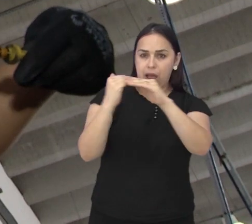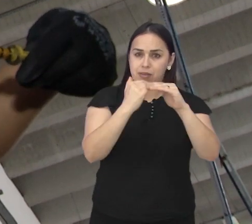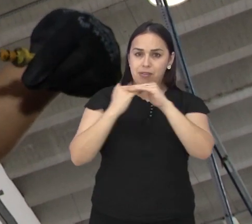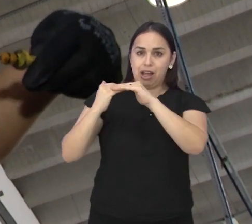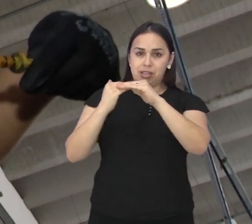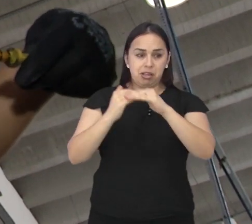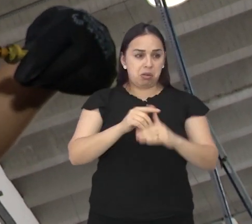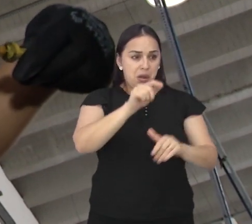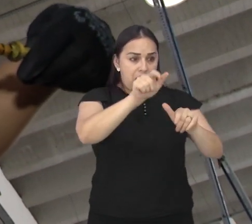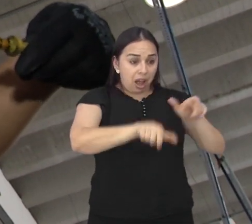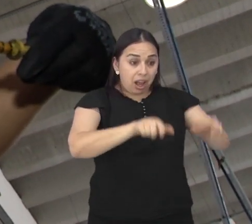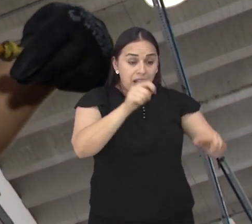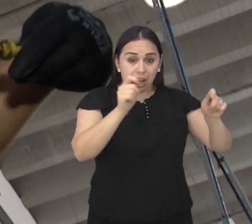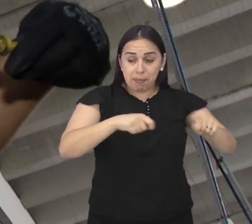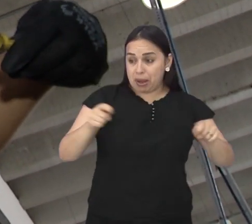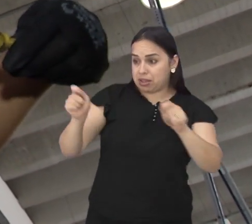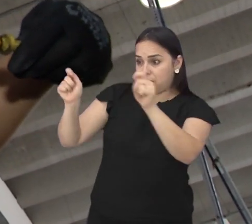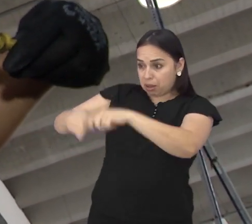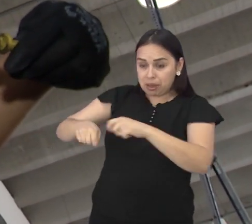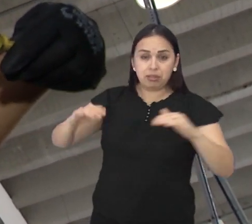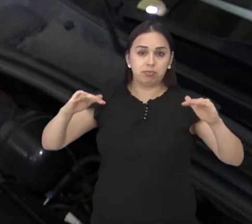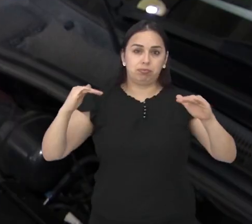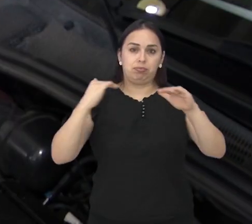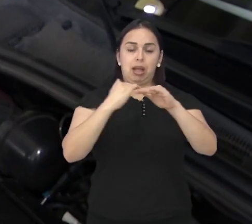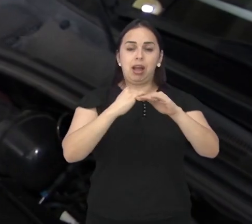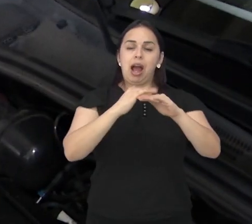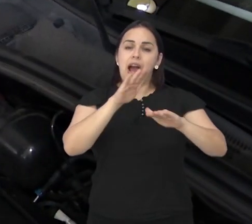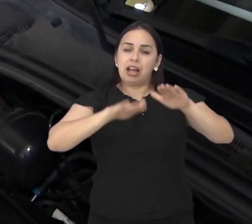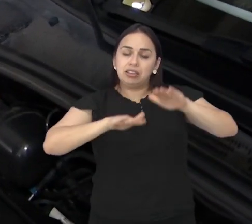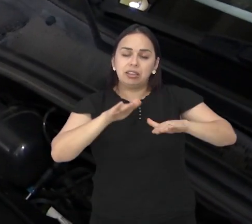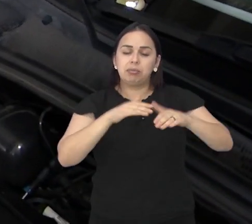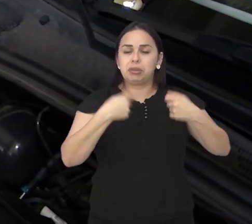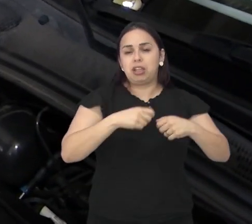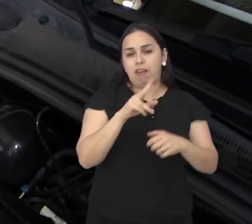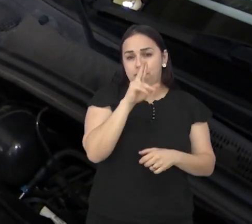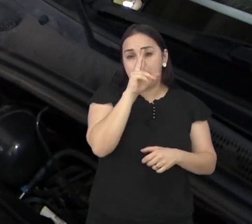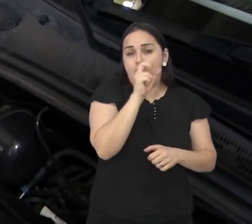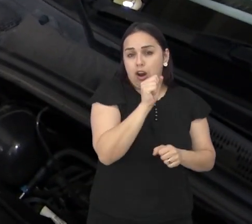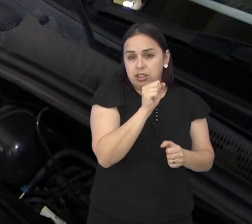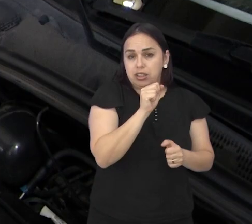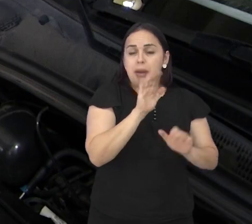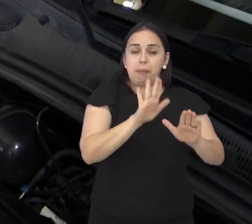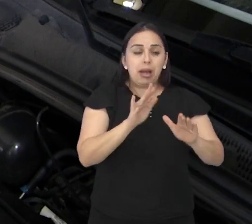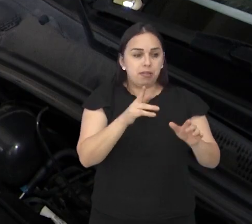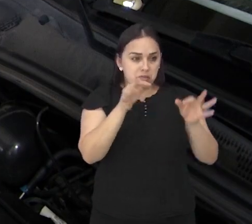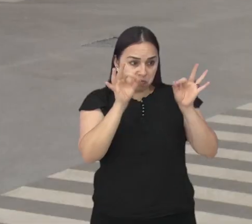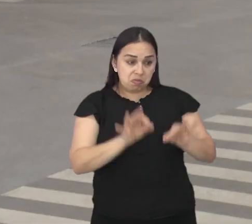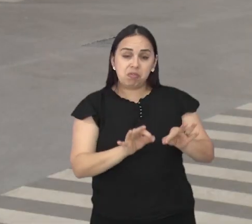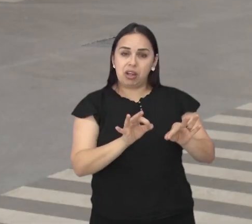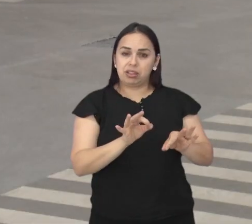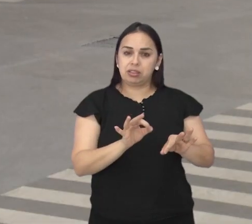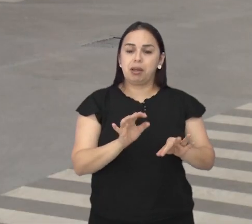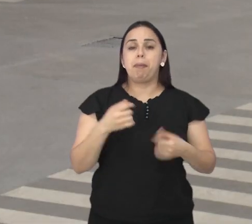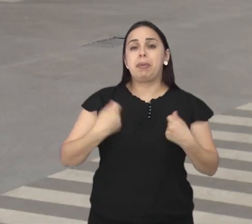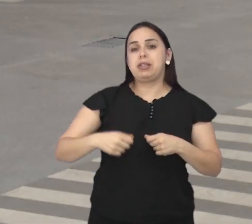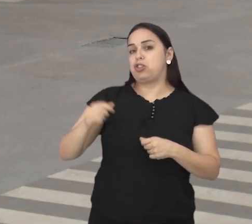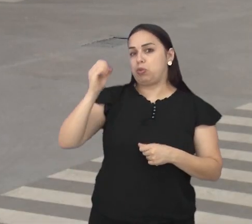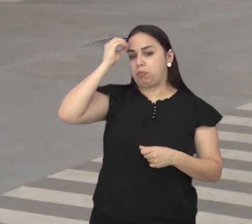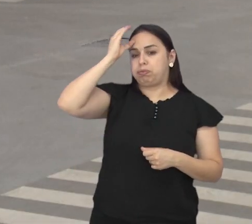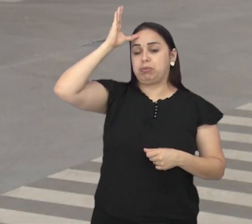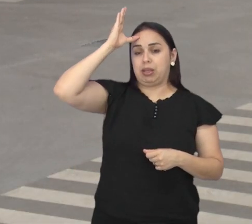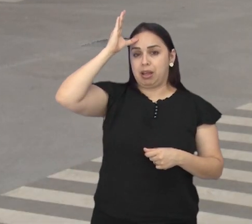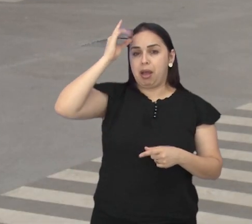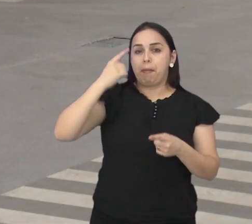Faz tudo que o homem faz, a mulher faz. Às vezes exige um pouco mais de força, mas ela consegue fazer certinho. Então, você tem que ter um